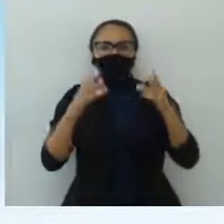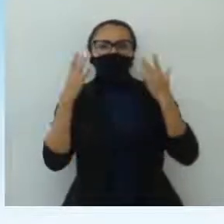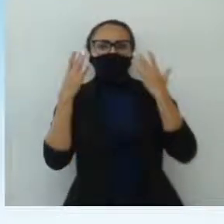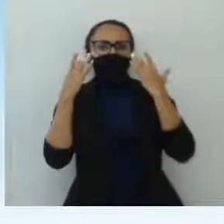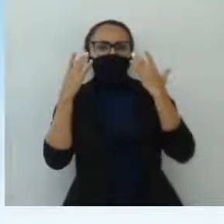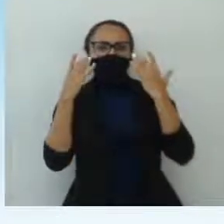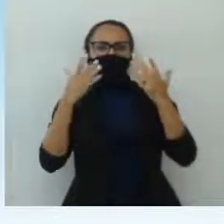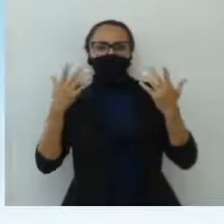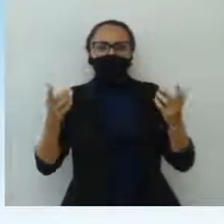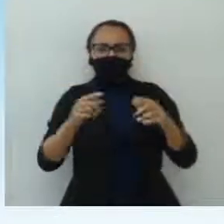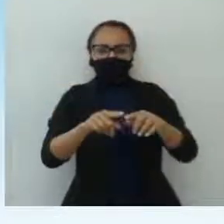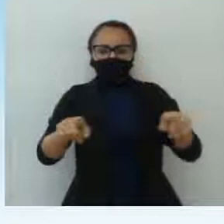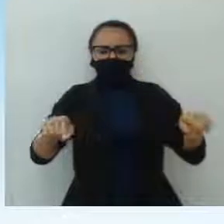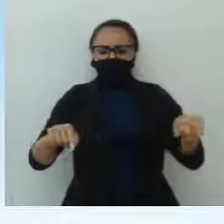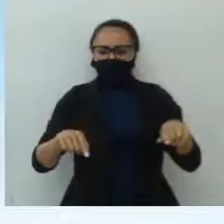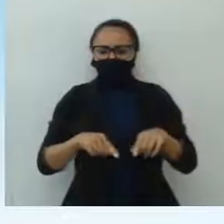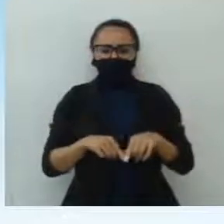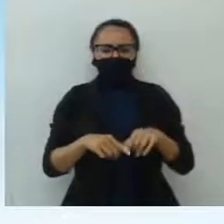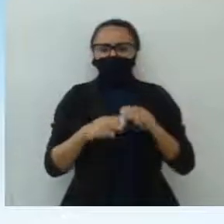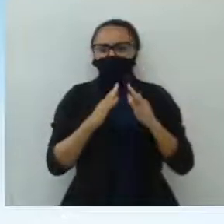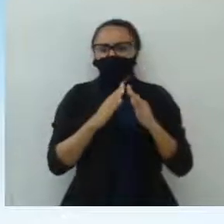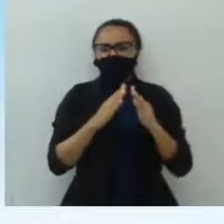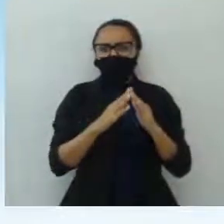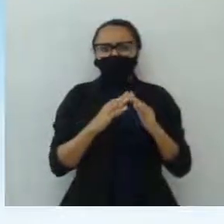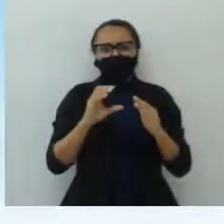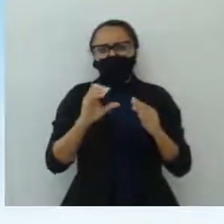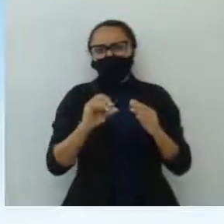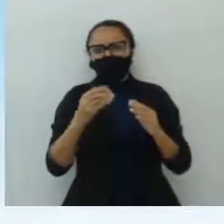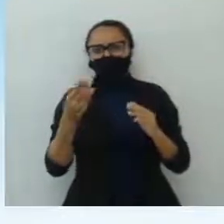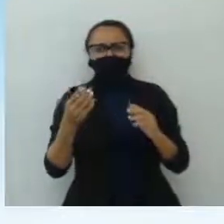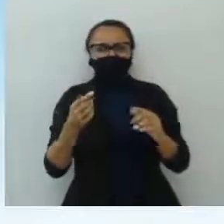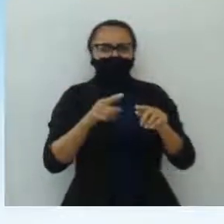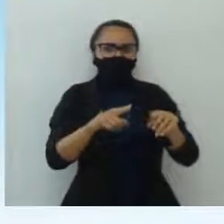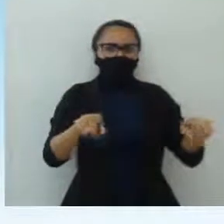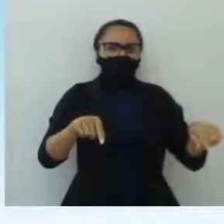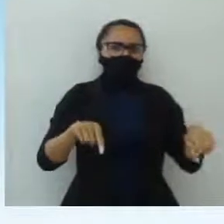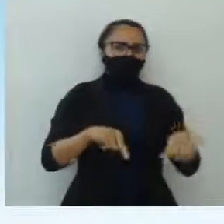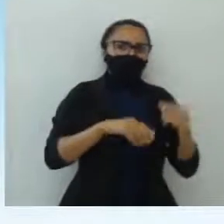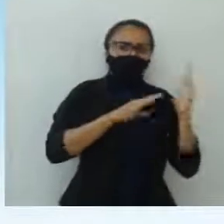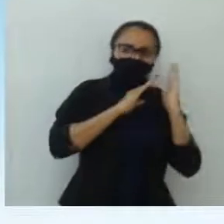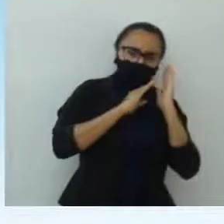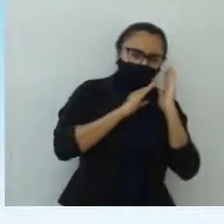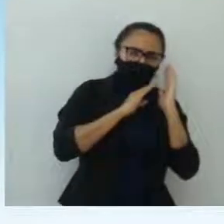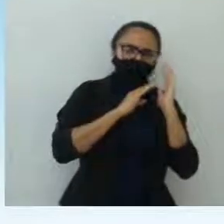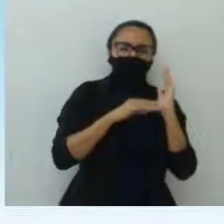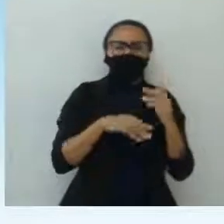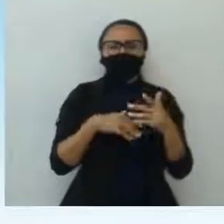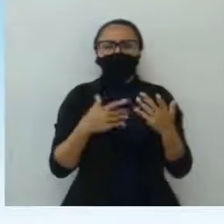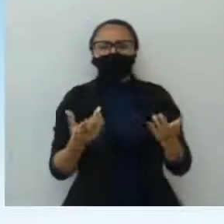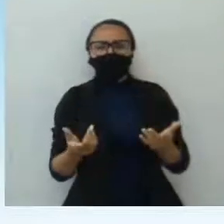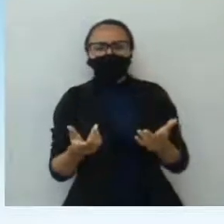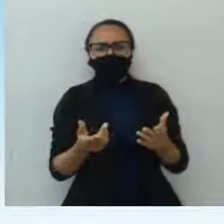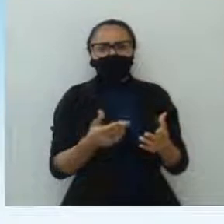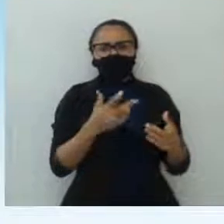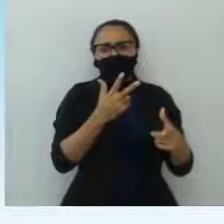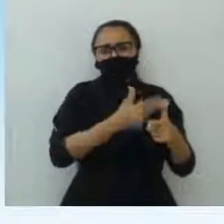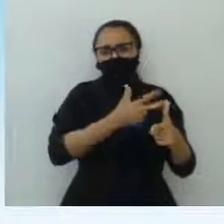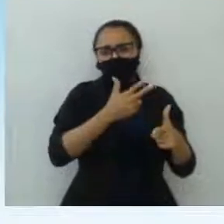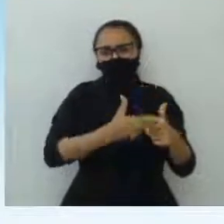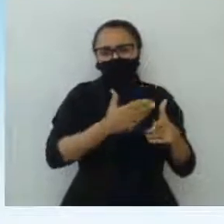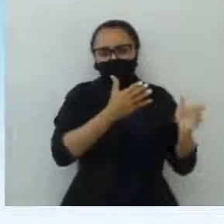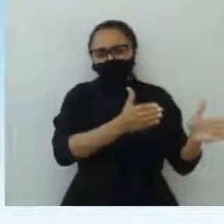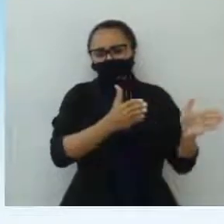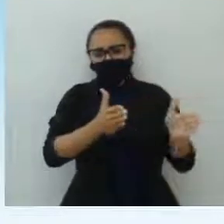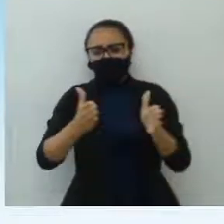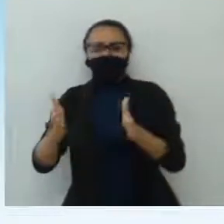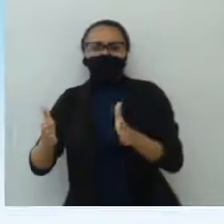na sala de estar de uma casa, ou no quarto, ou variar de espaço. Tem uma hora que a cena acontece em um espaço, tem hora que acontece em outro. Então,